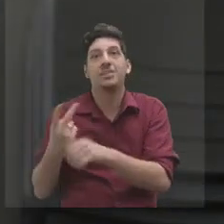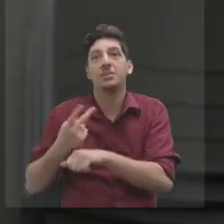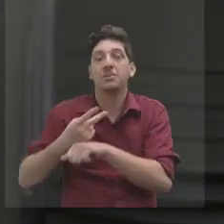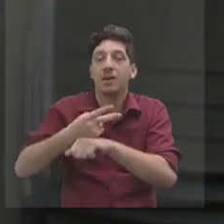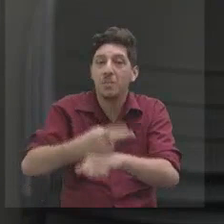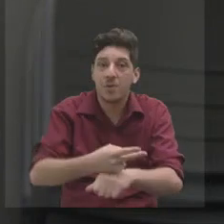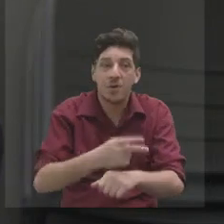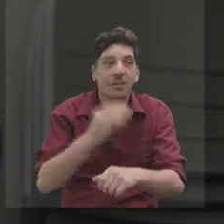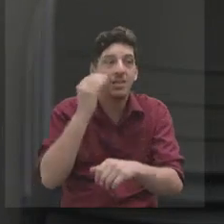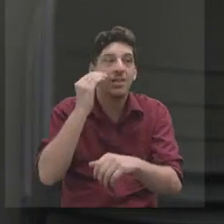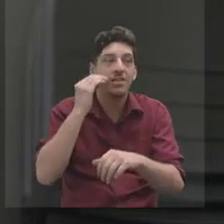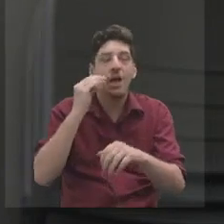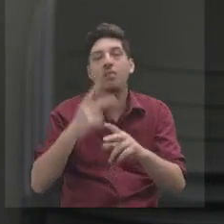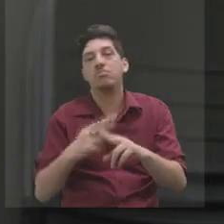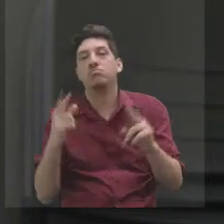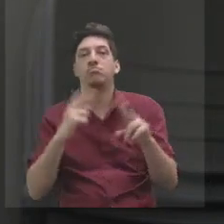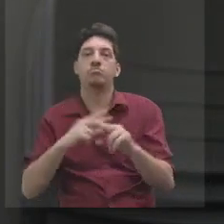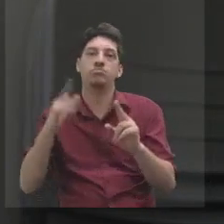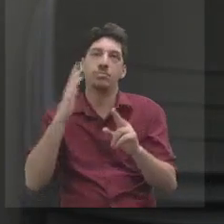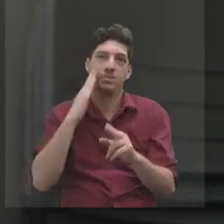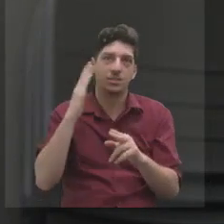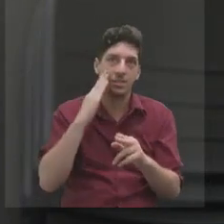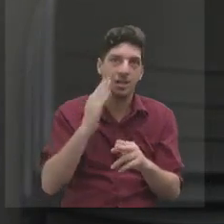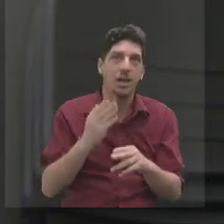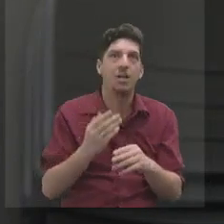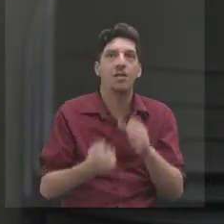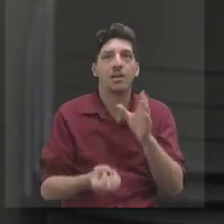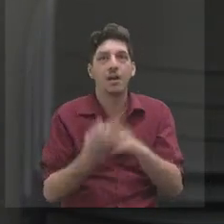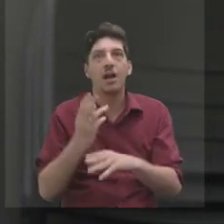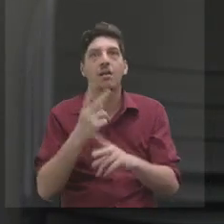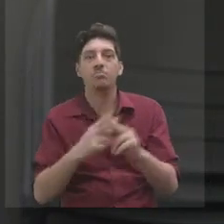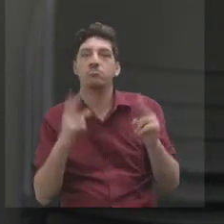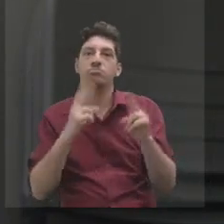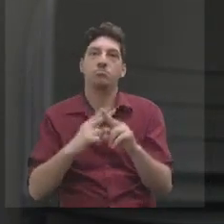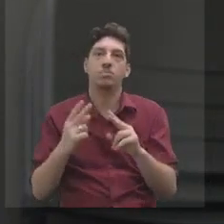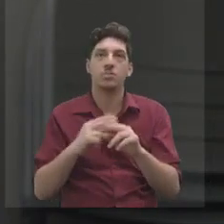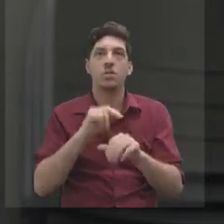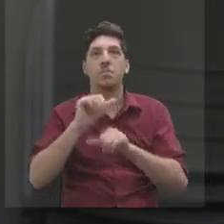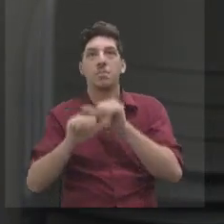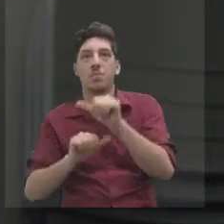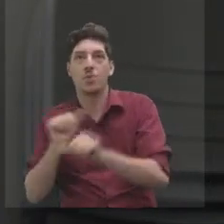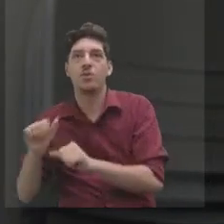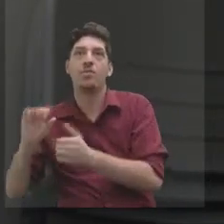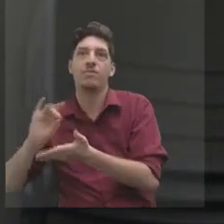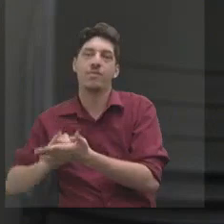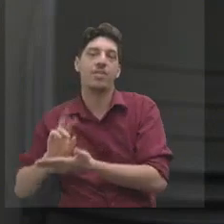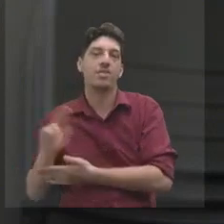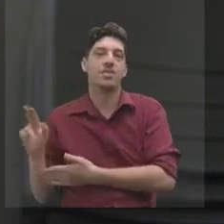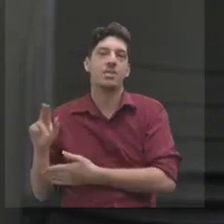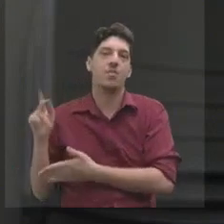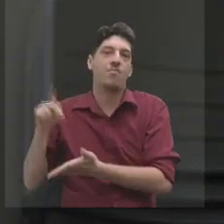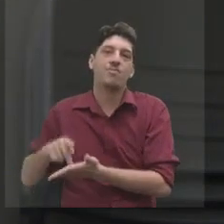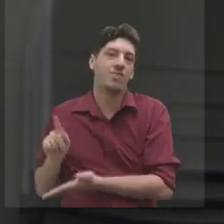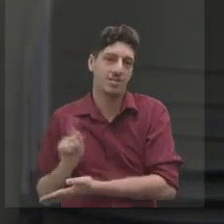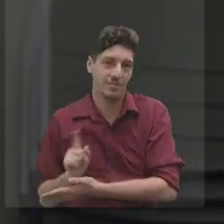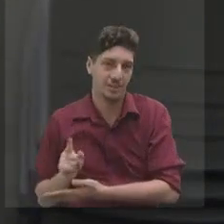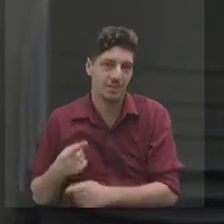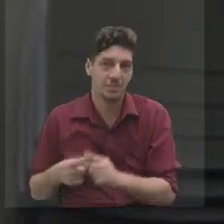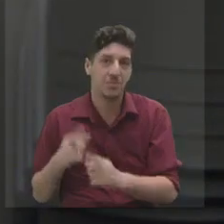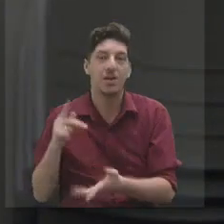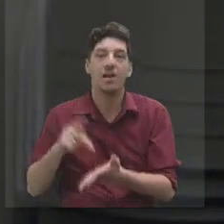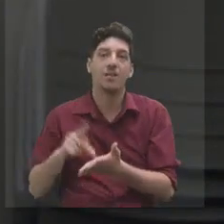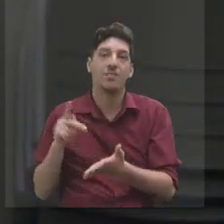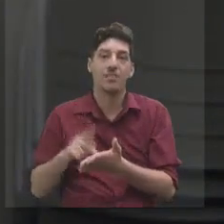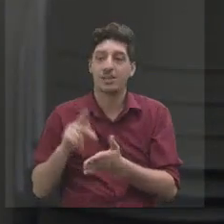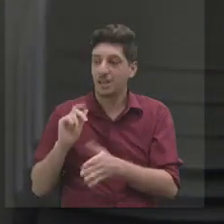criar narrativas Ou seja criar a versão dos fatos que não são verdade que os fatos verdadeiros criaram